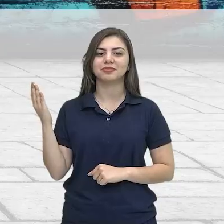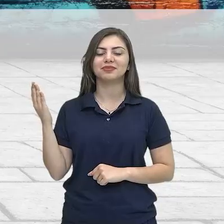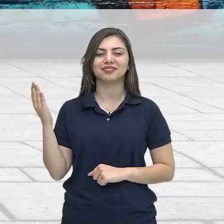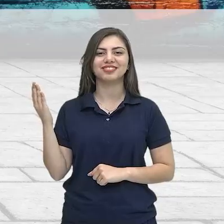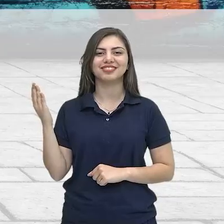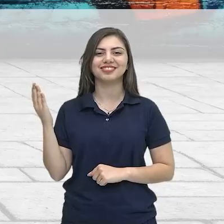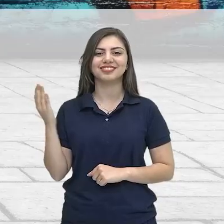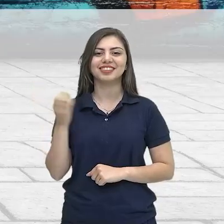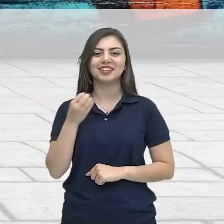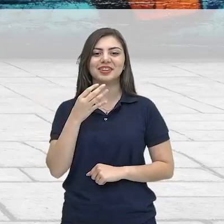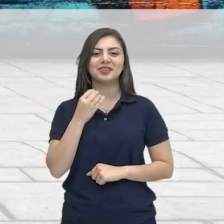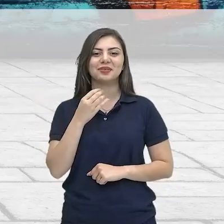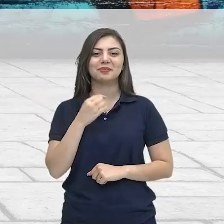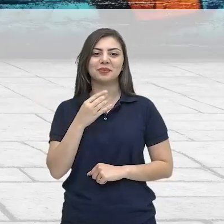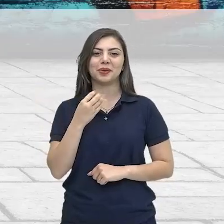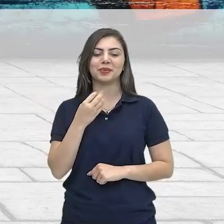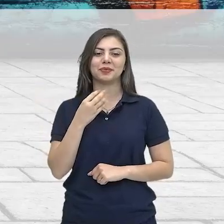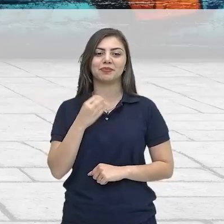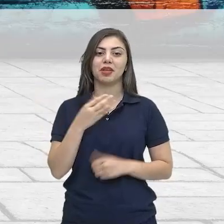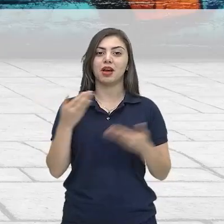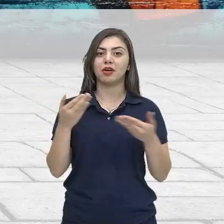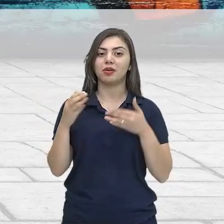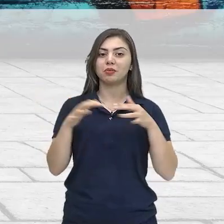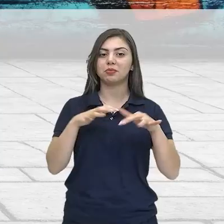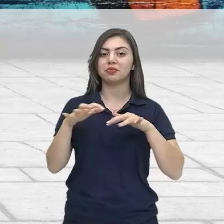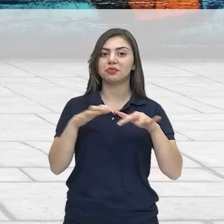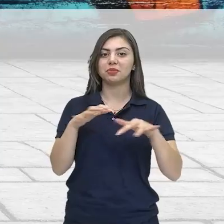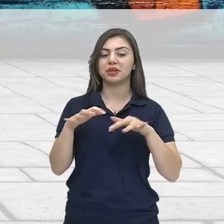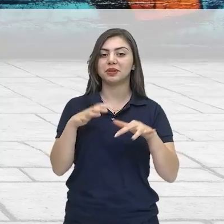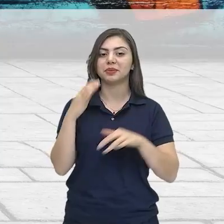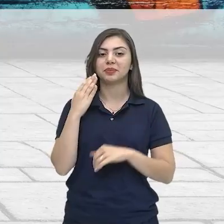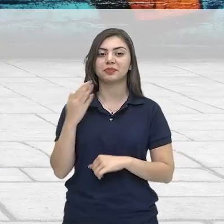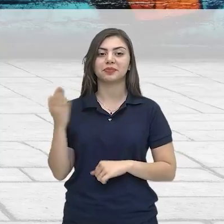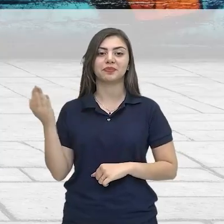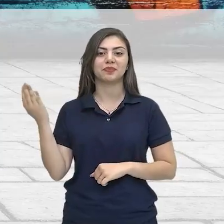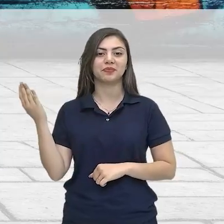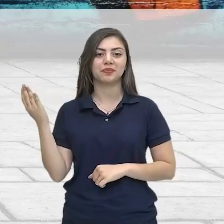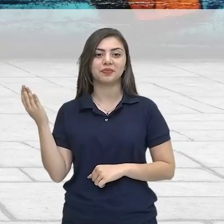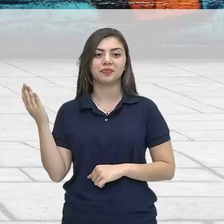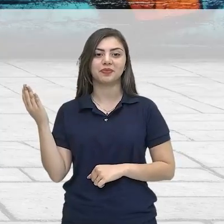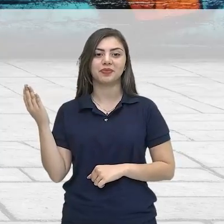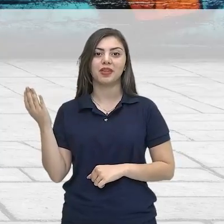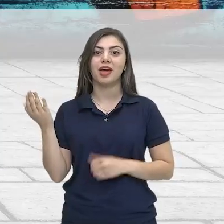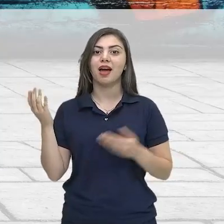parte Eu eu brinco. já não domino. Com a ondinha.